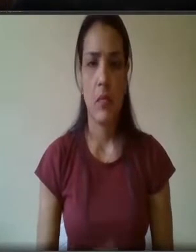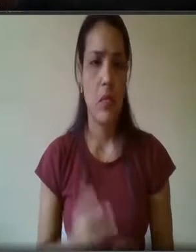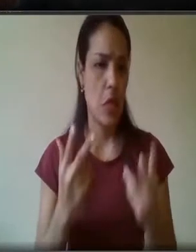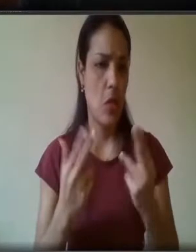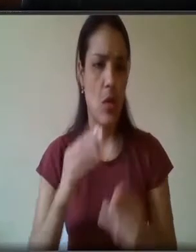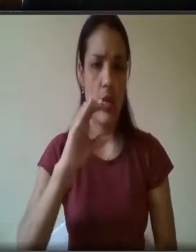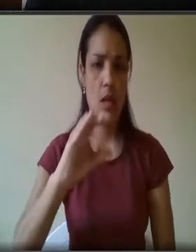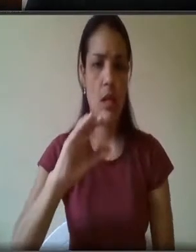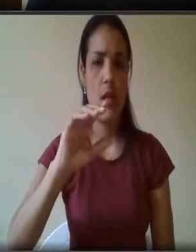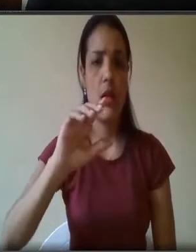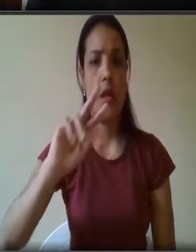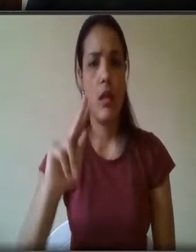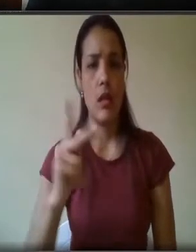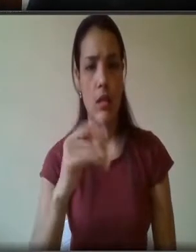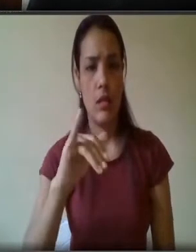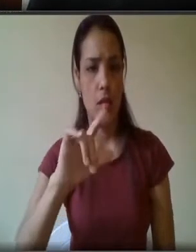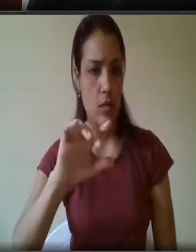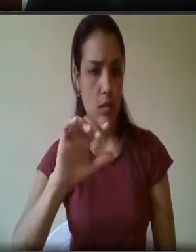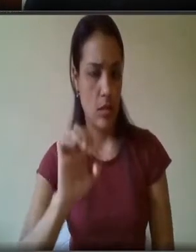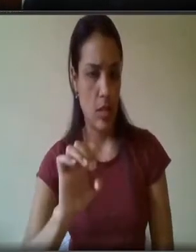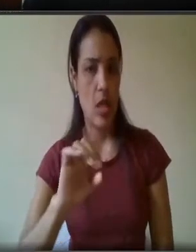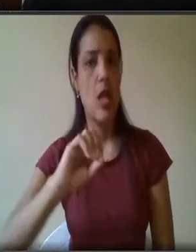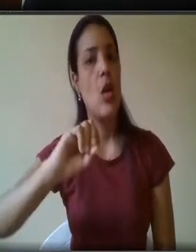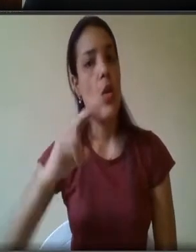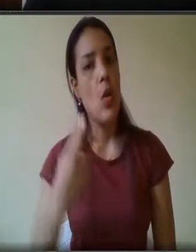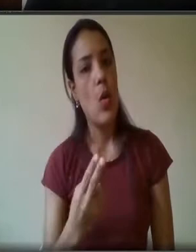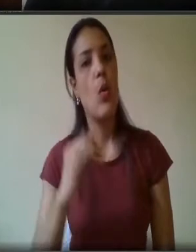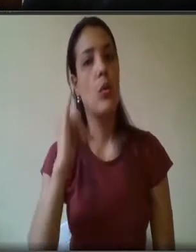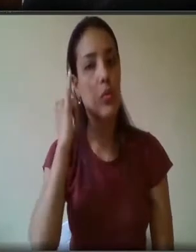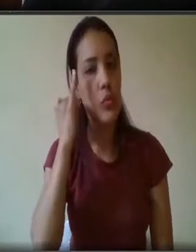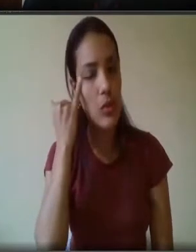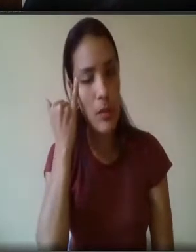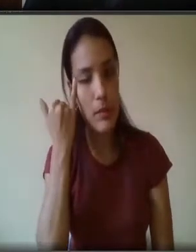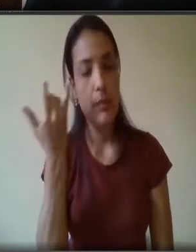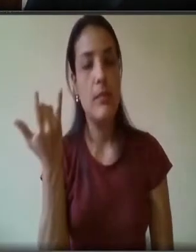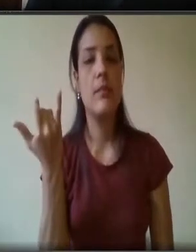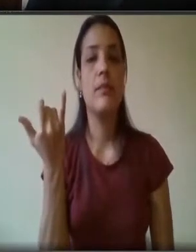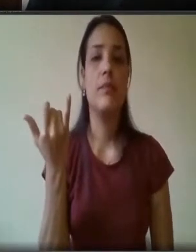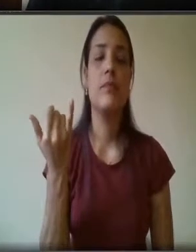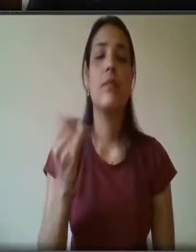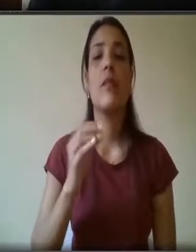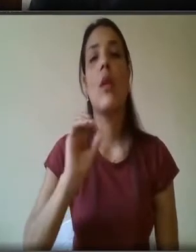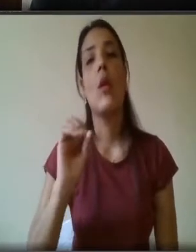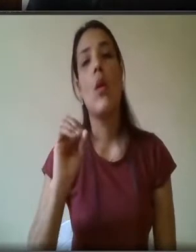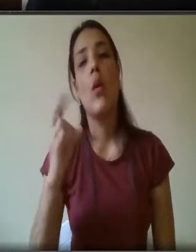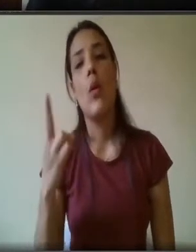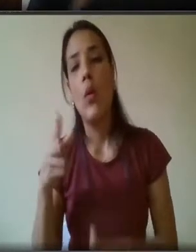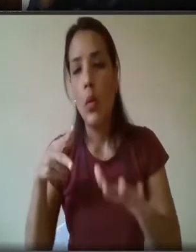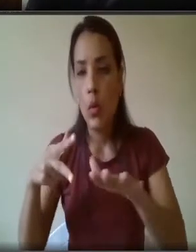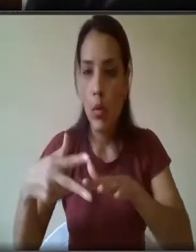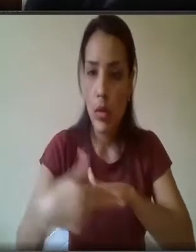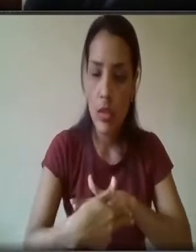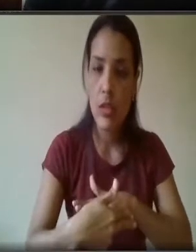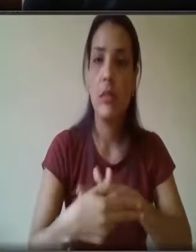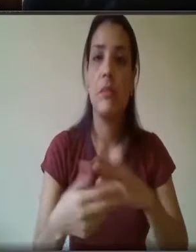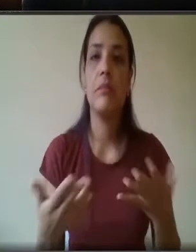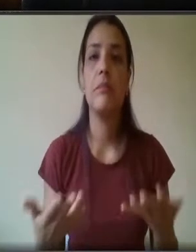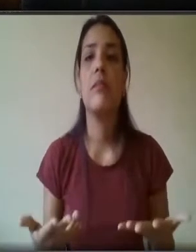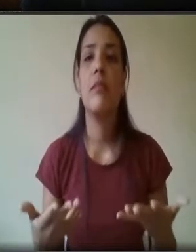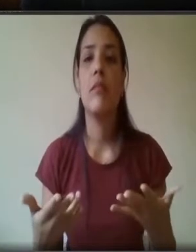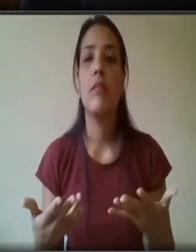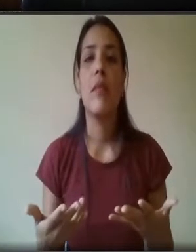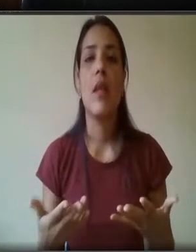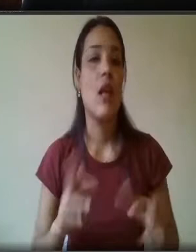até mesmo do Japão, 2011, né, o do Haiti, mas aqui eu vou